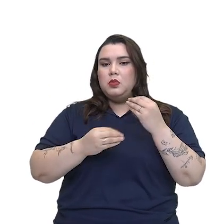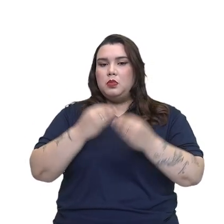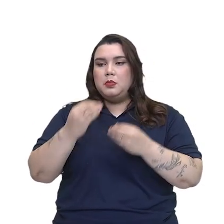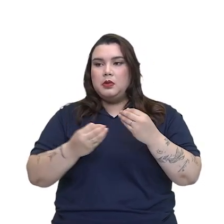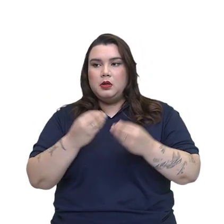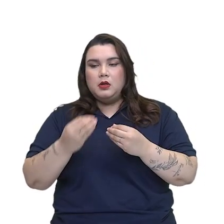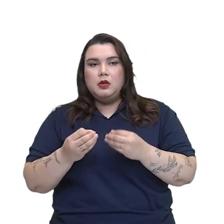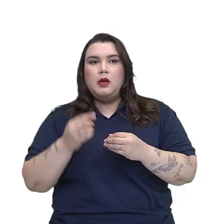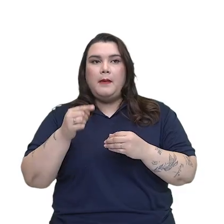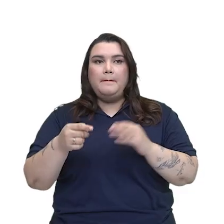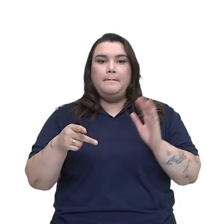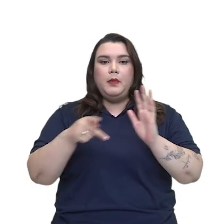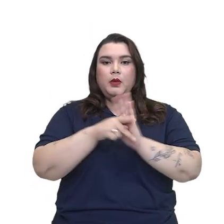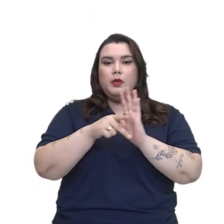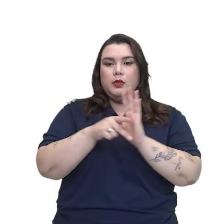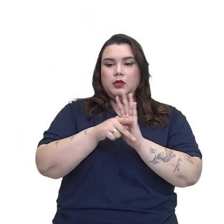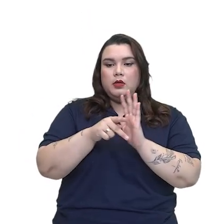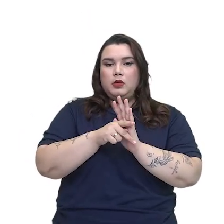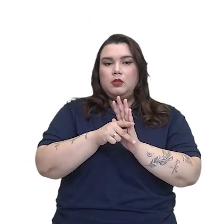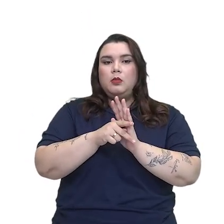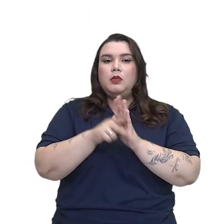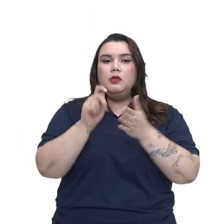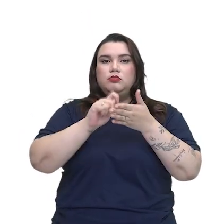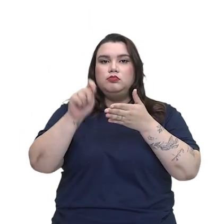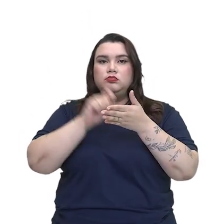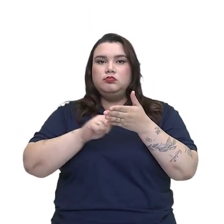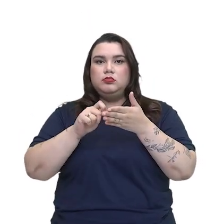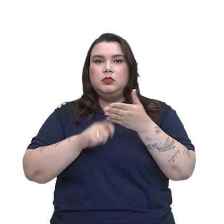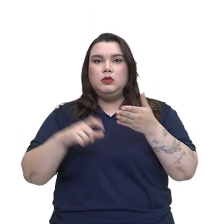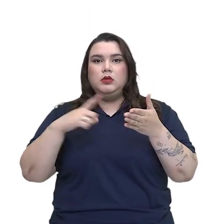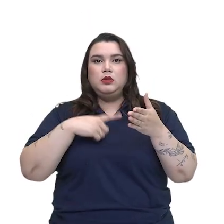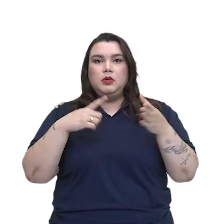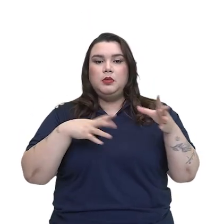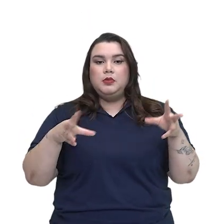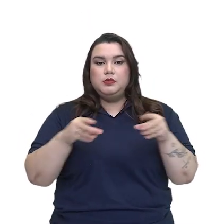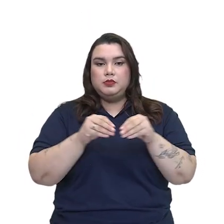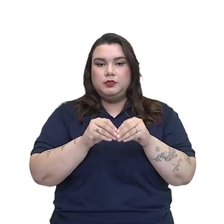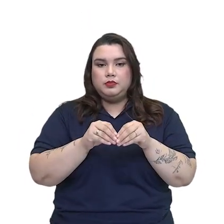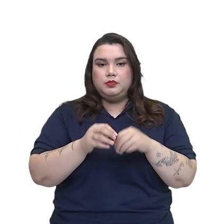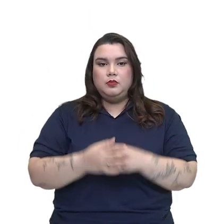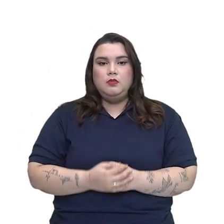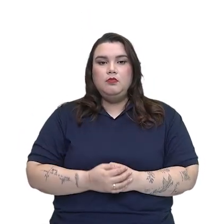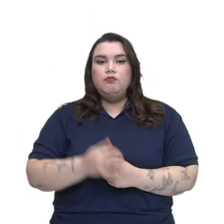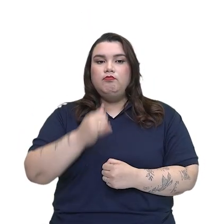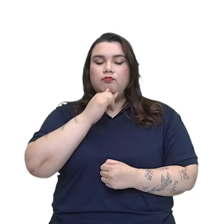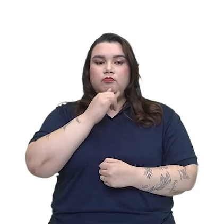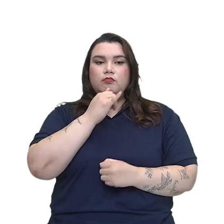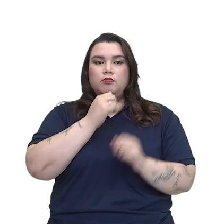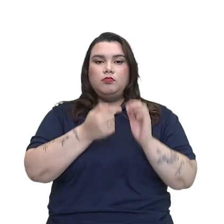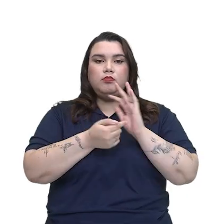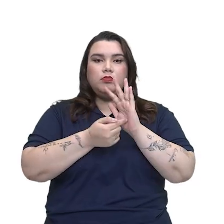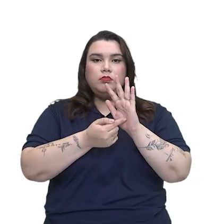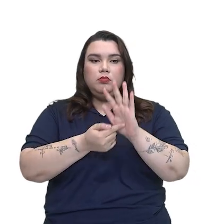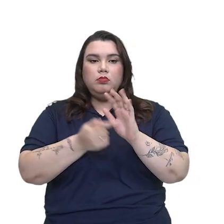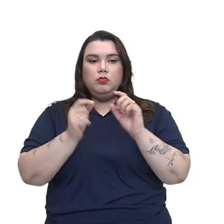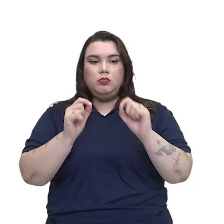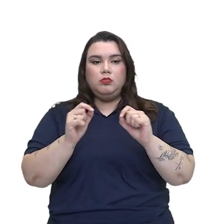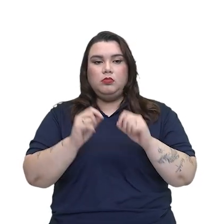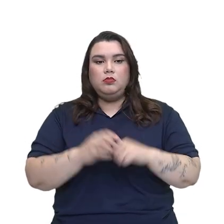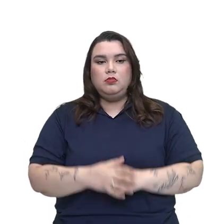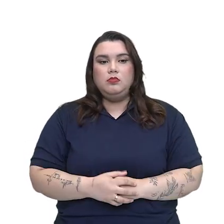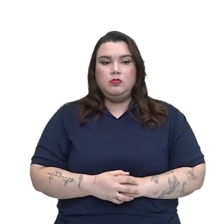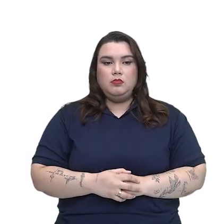conta exatamente da escrita, certo? Vamos supor que nós tenhamos aqui agora, olha, a